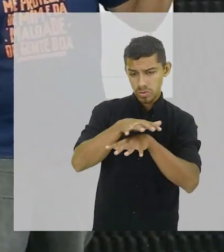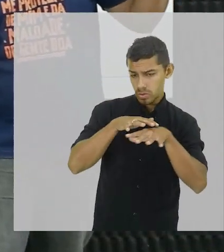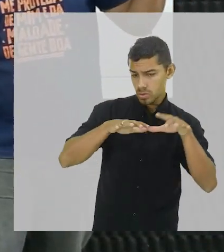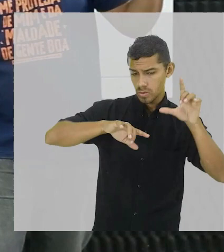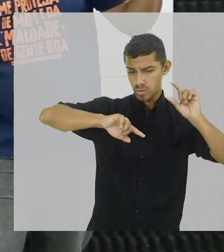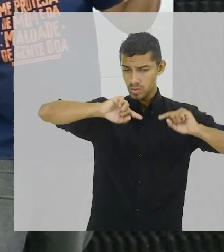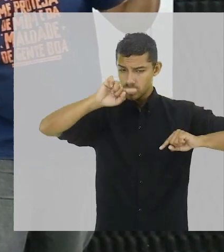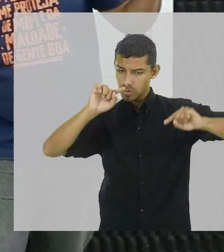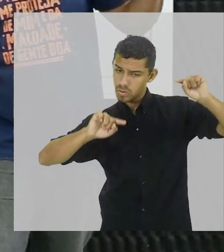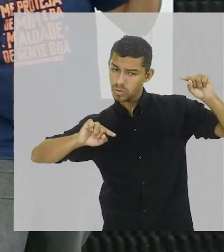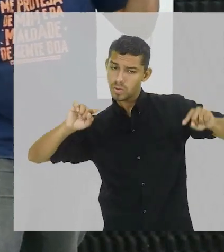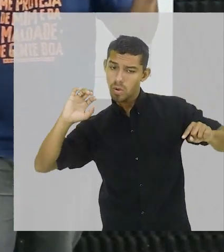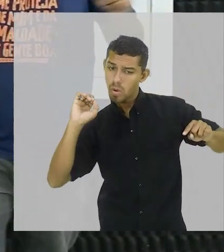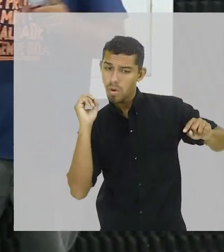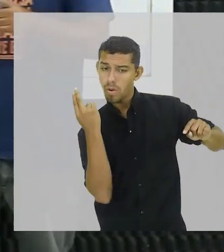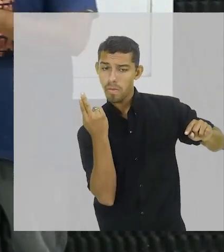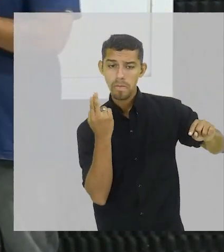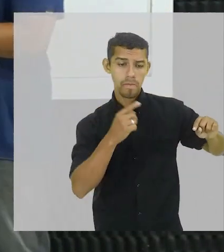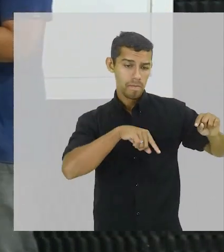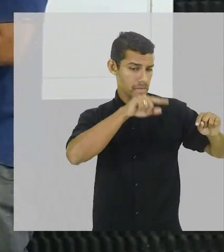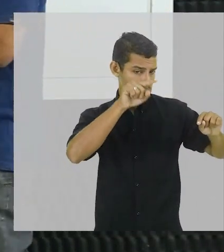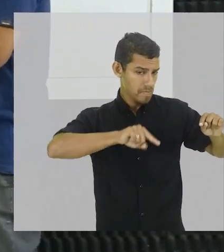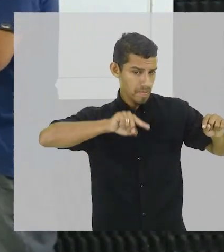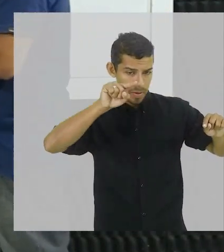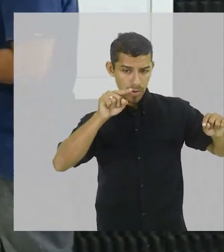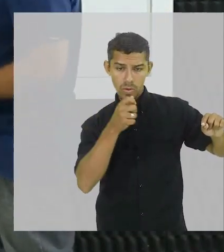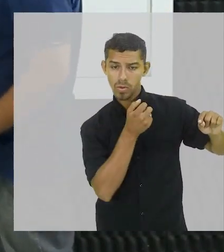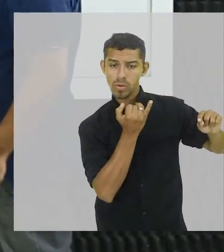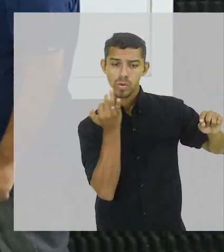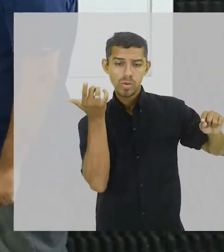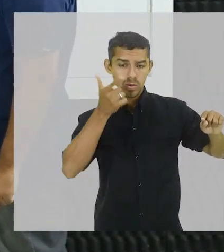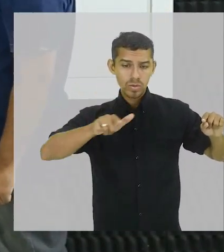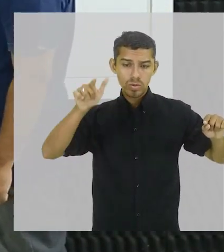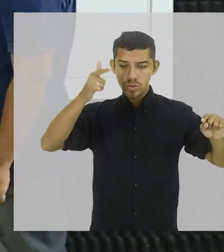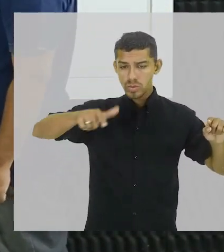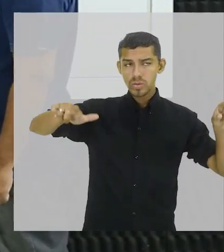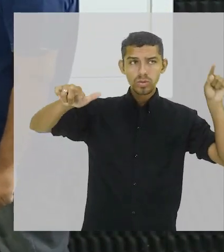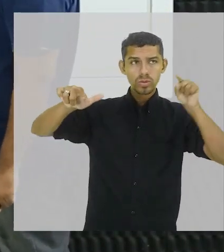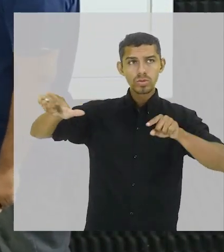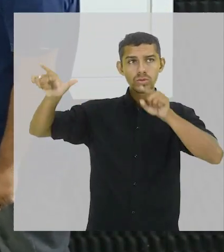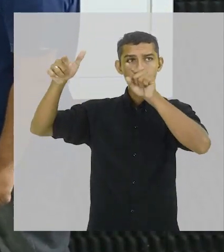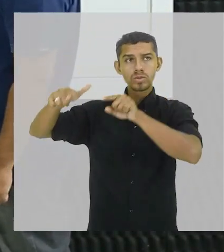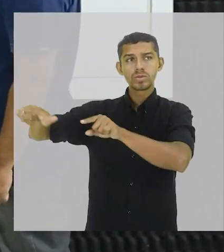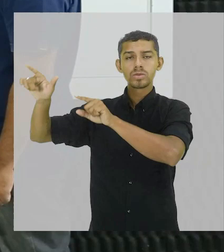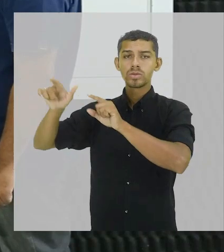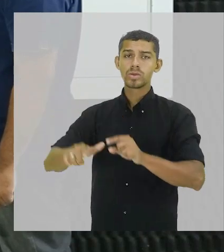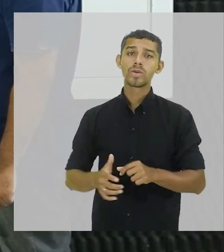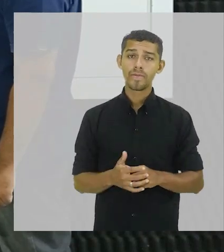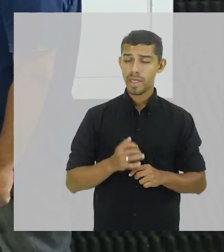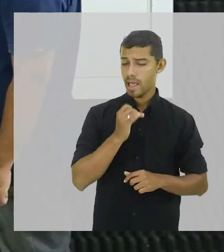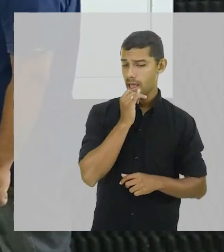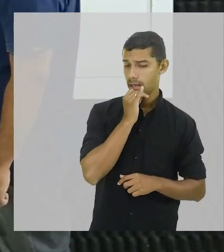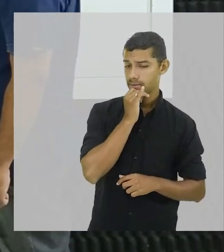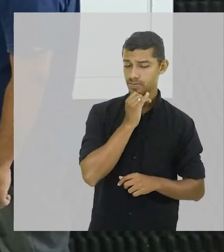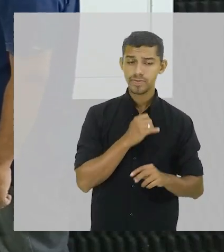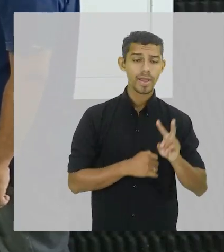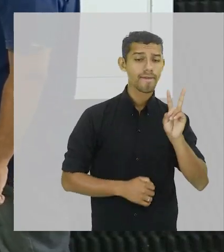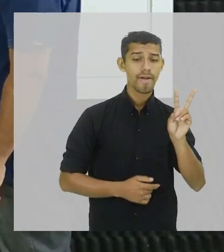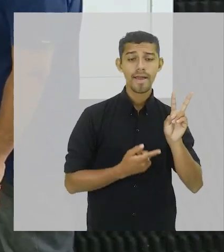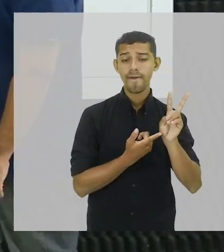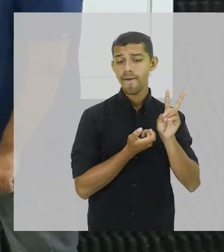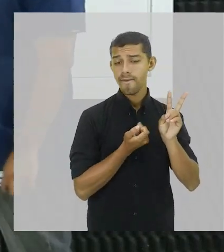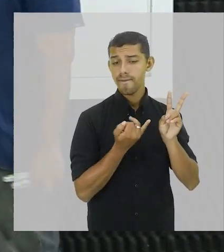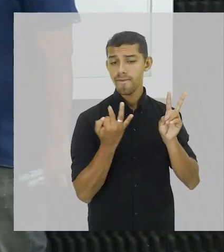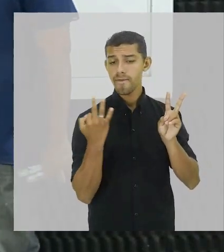frequência, certo? Preste bem atenção. Velocidade de uma onda é dado pelo comprimento de onda vezes a